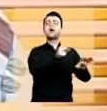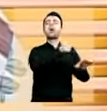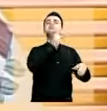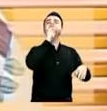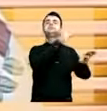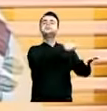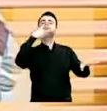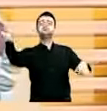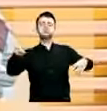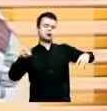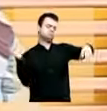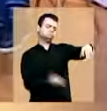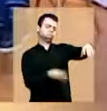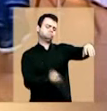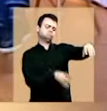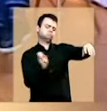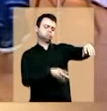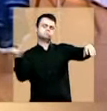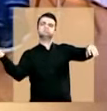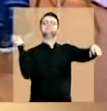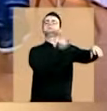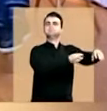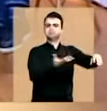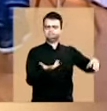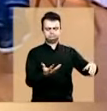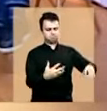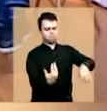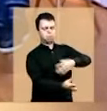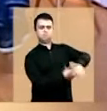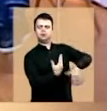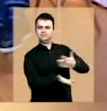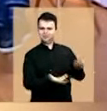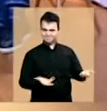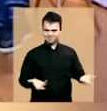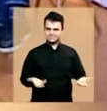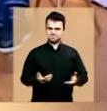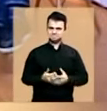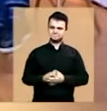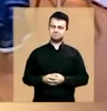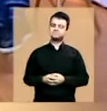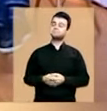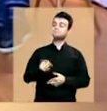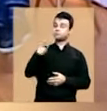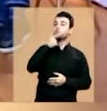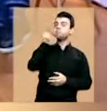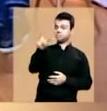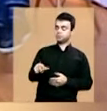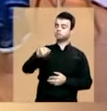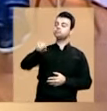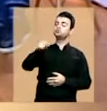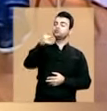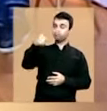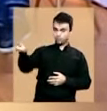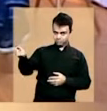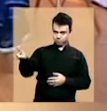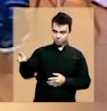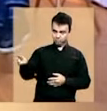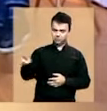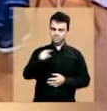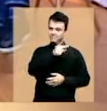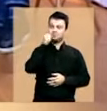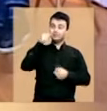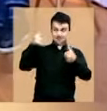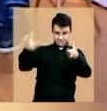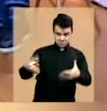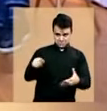na gaveta da geladeira, tudo um em cima do outro. Né? Ô, João, a Lucimeire acabou de falar que a gente não